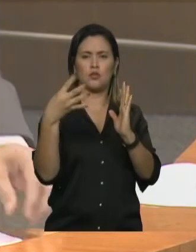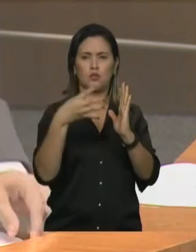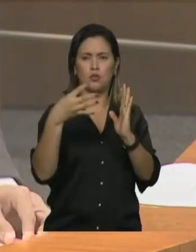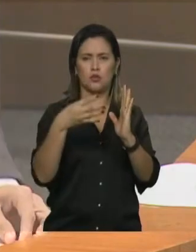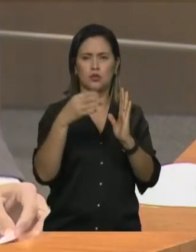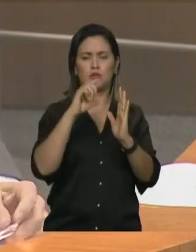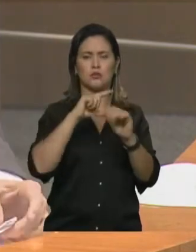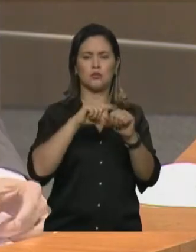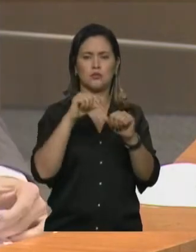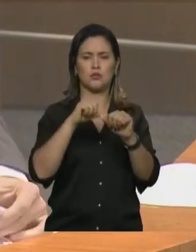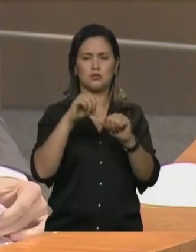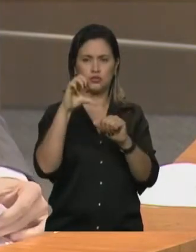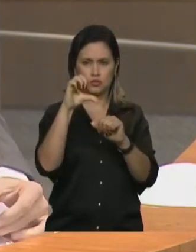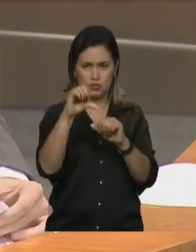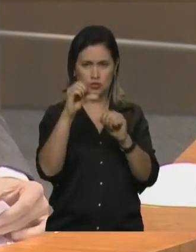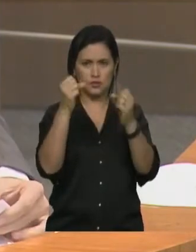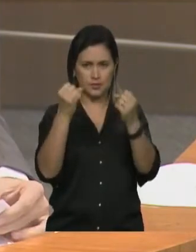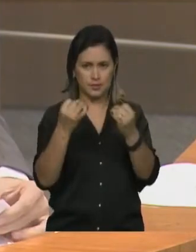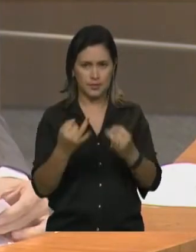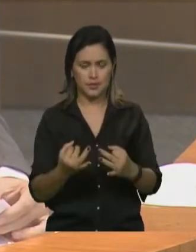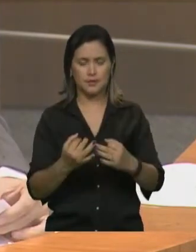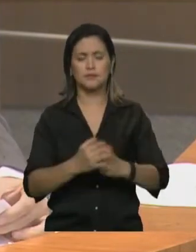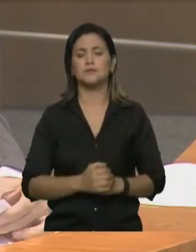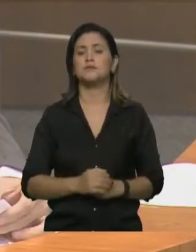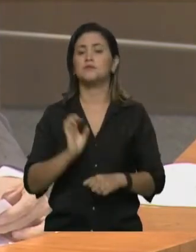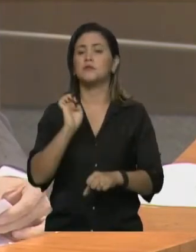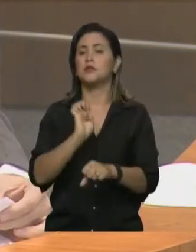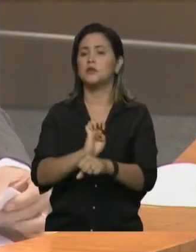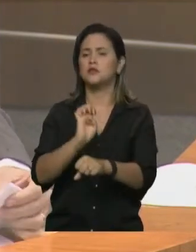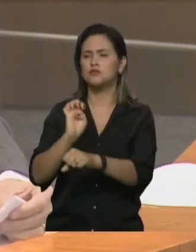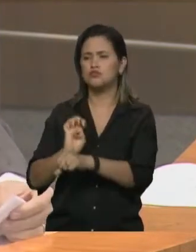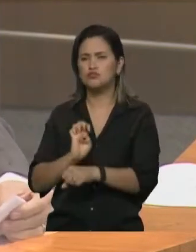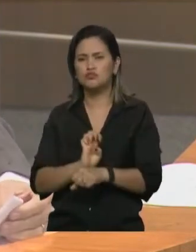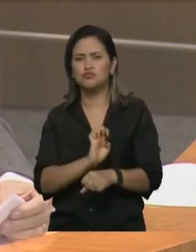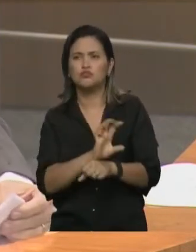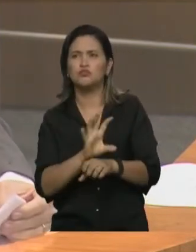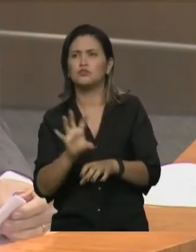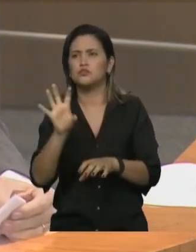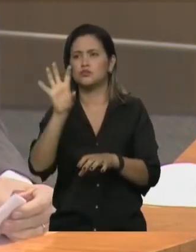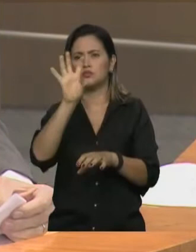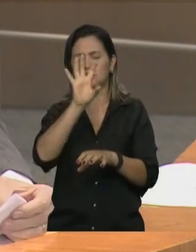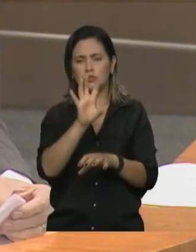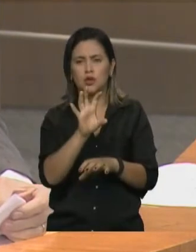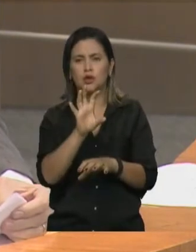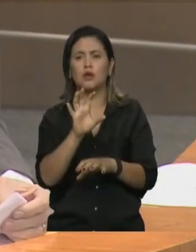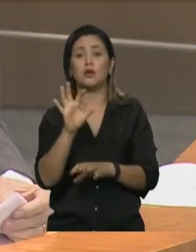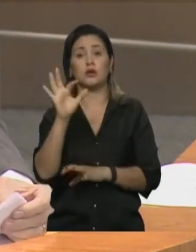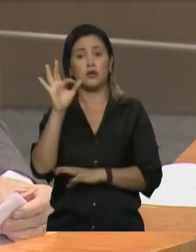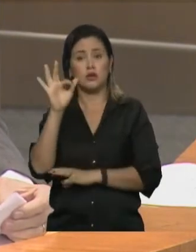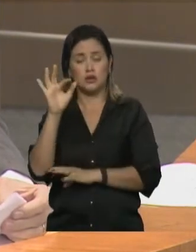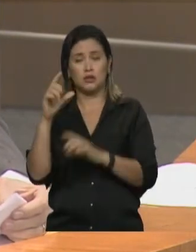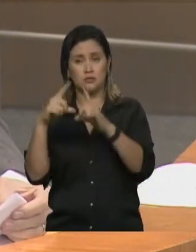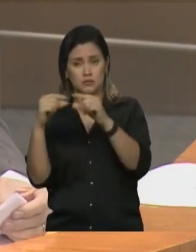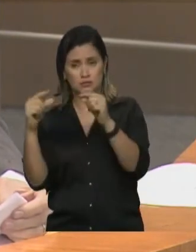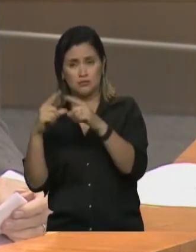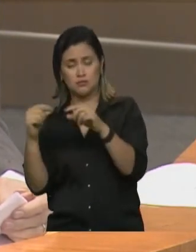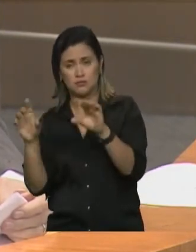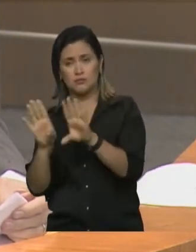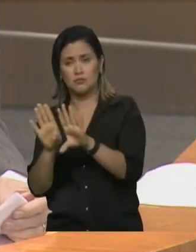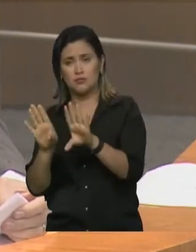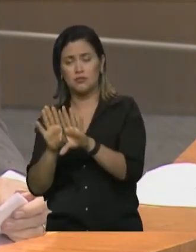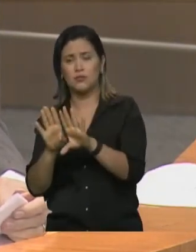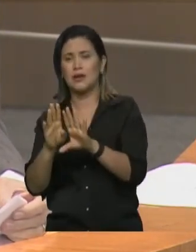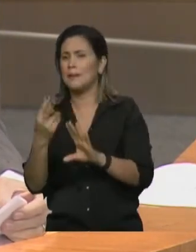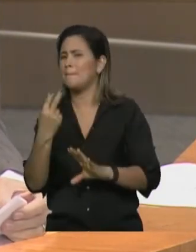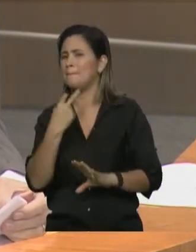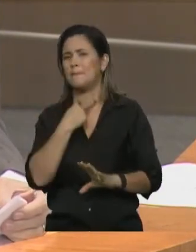9, ele trata o seguinte, que os estados, os Distritos Federal e os municípios não poderão estabelecer